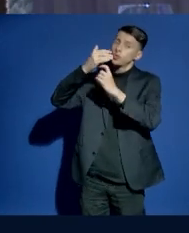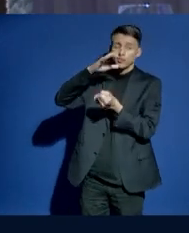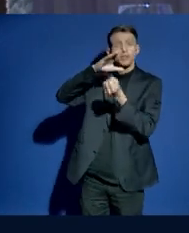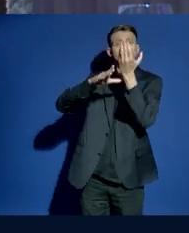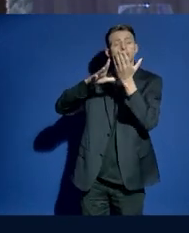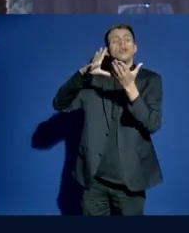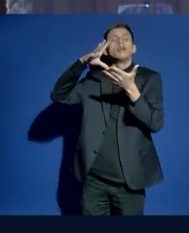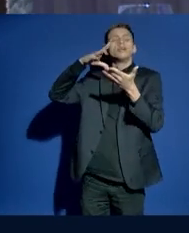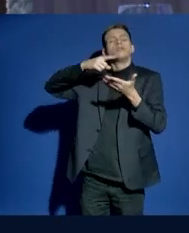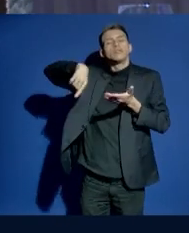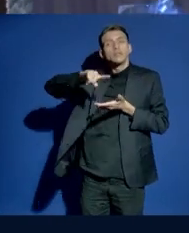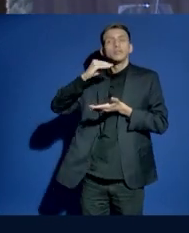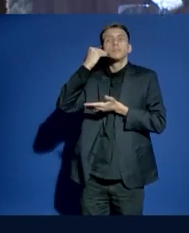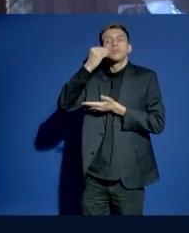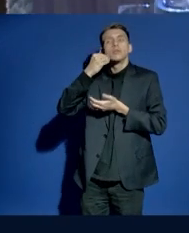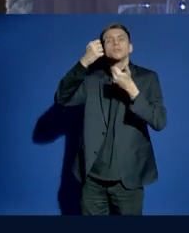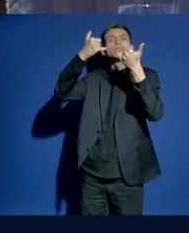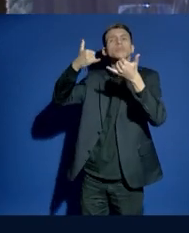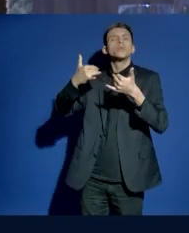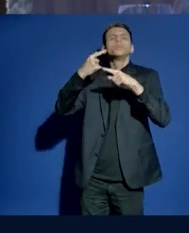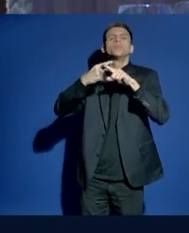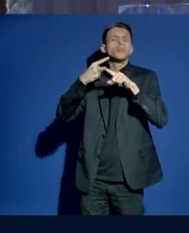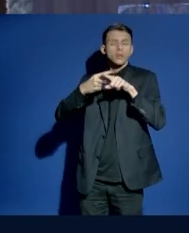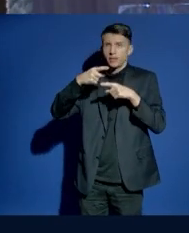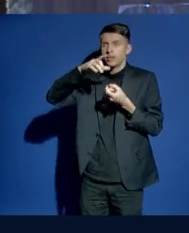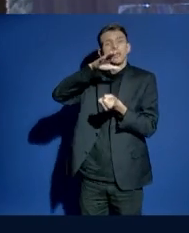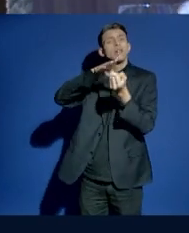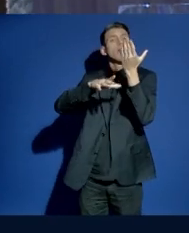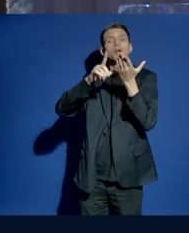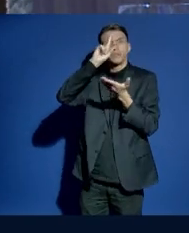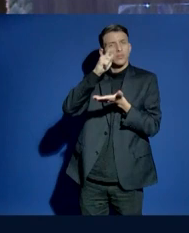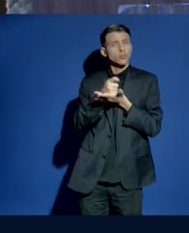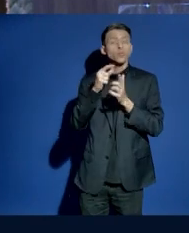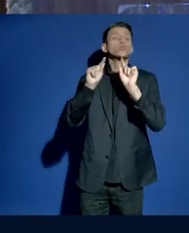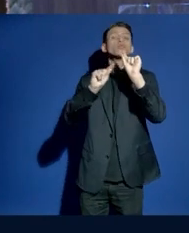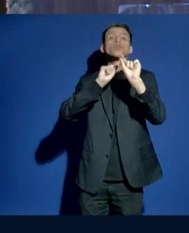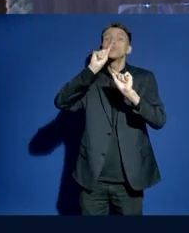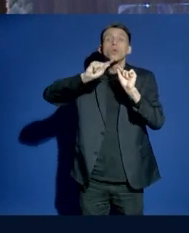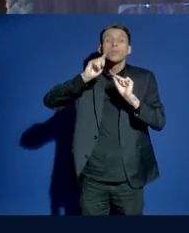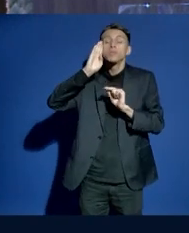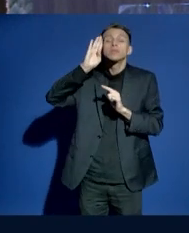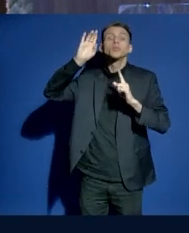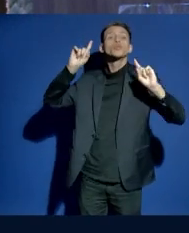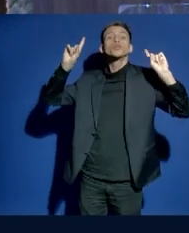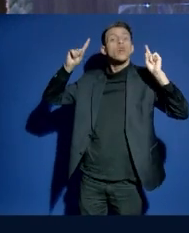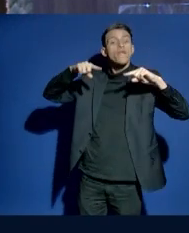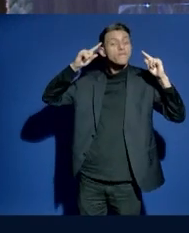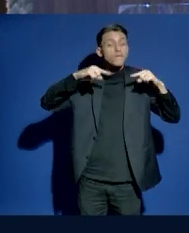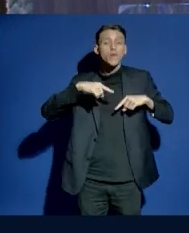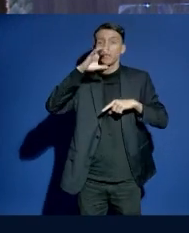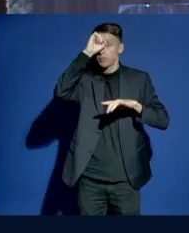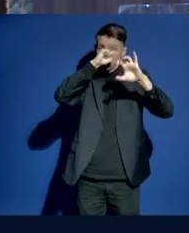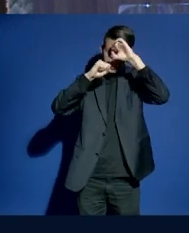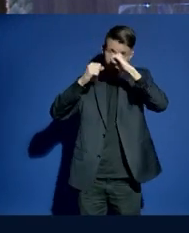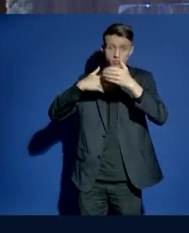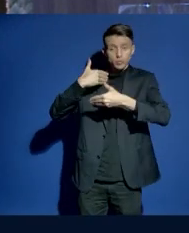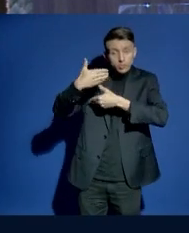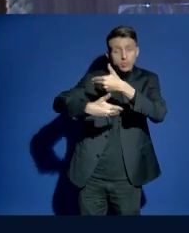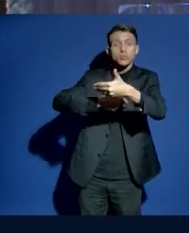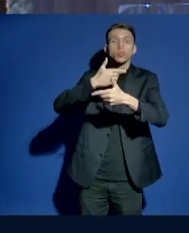desenvolveram em casa eu queria que você explicasse um pouco porque né Vocês tomaram essa decisão Quais foram os principais desafios e aprendizados nessa nessa